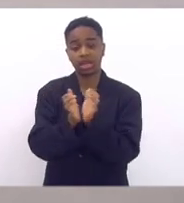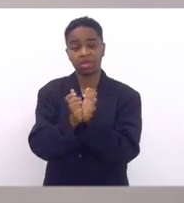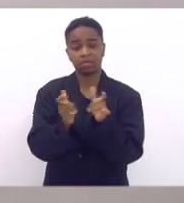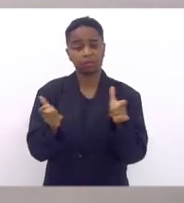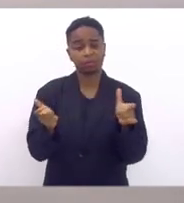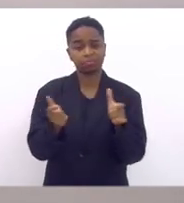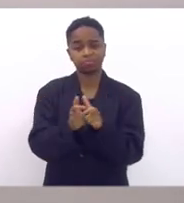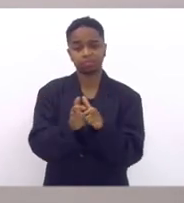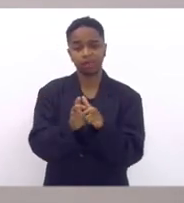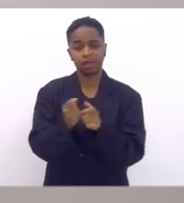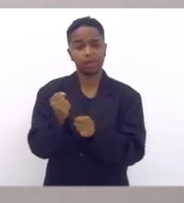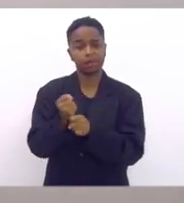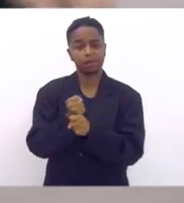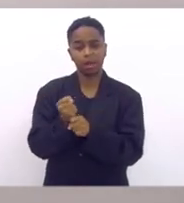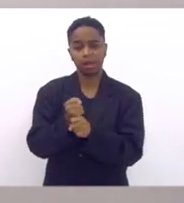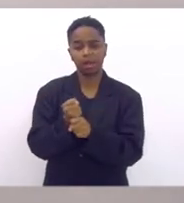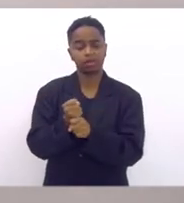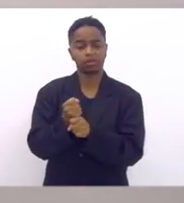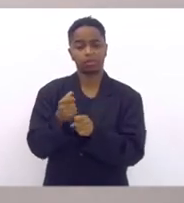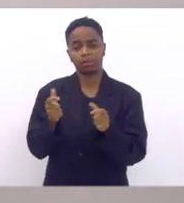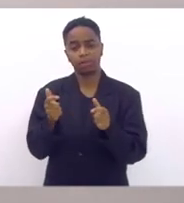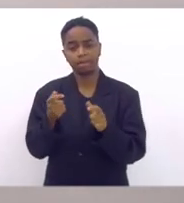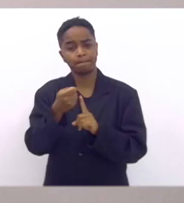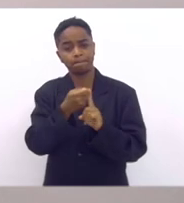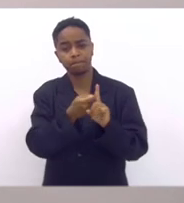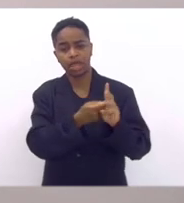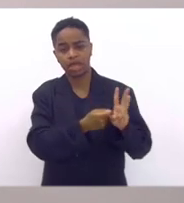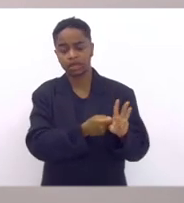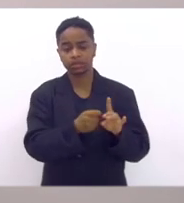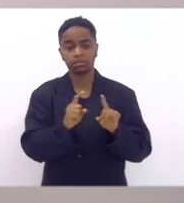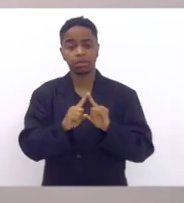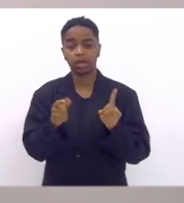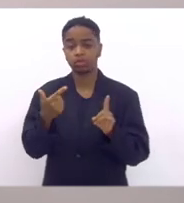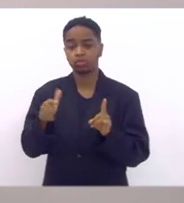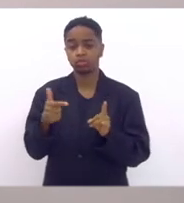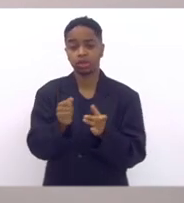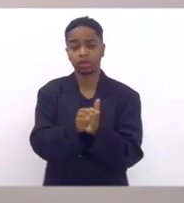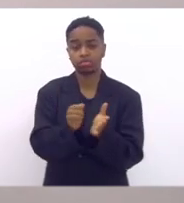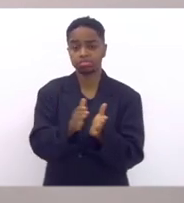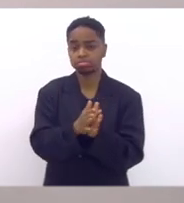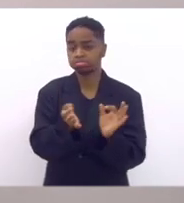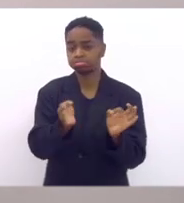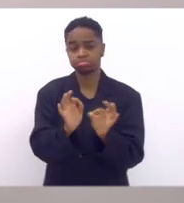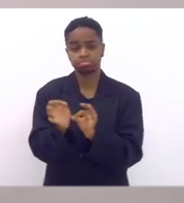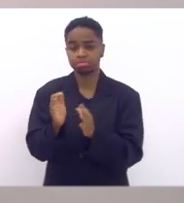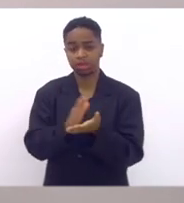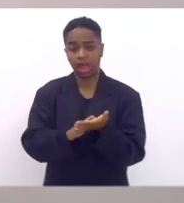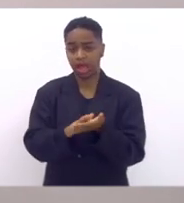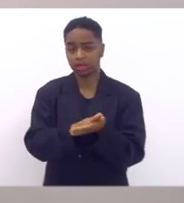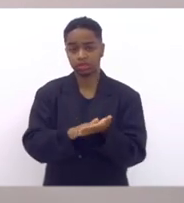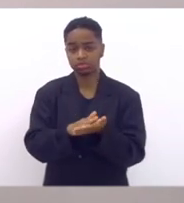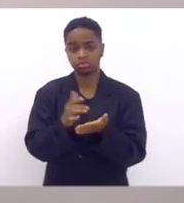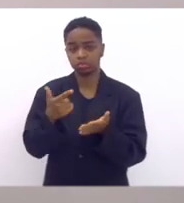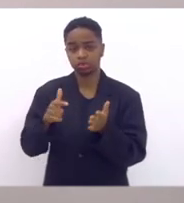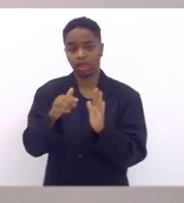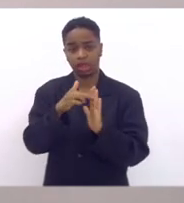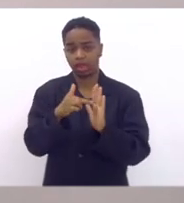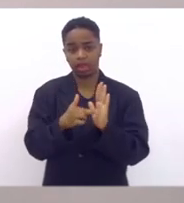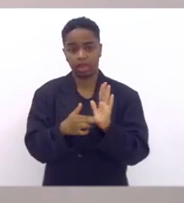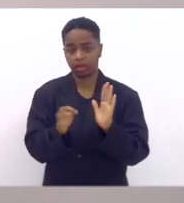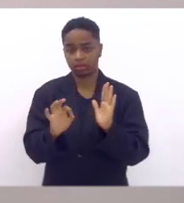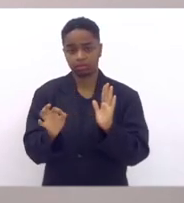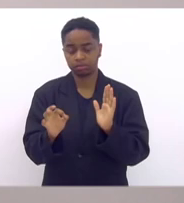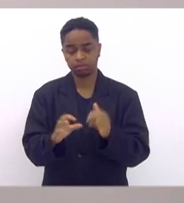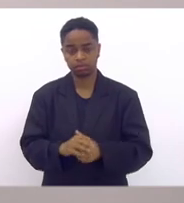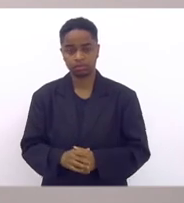meses anos e não tem nenhum tipo de punição de multa né nenhum tipo de regramento que que o